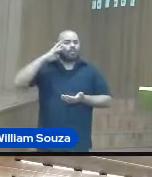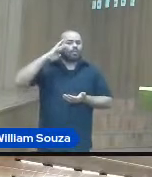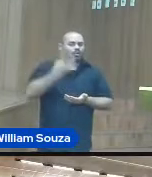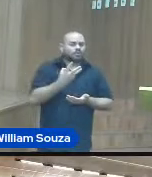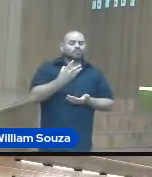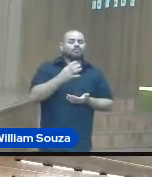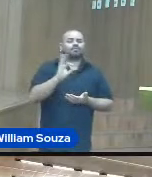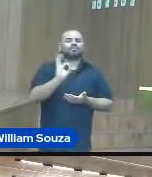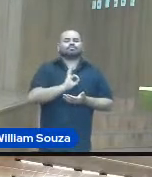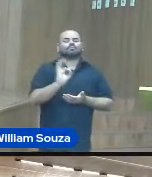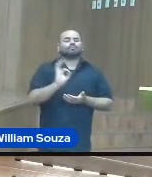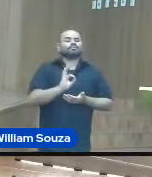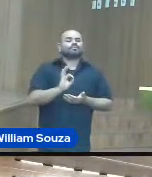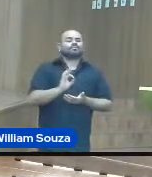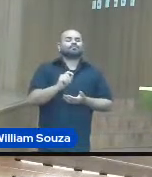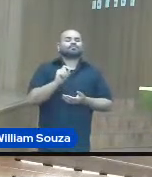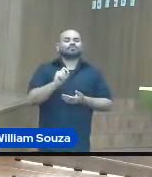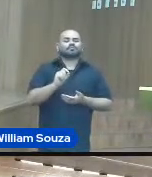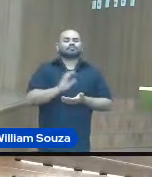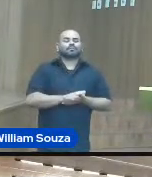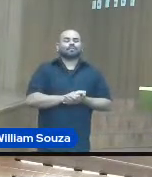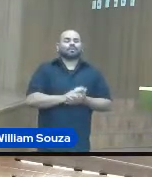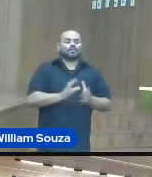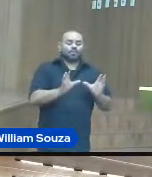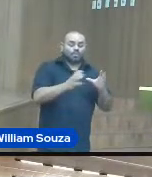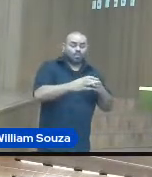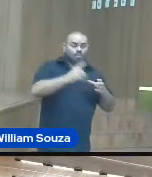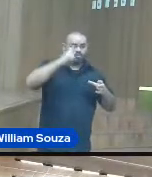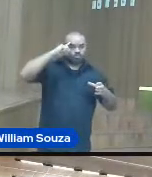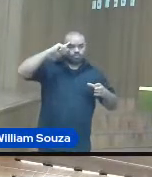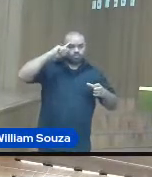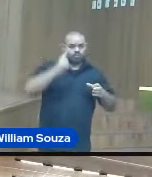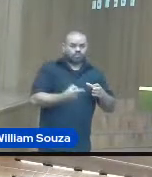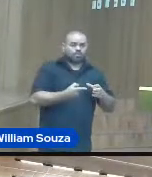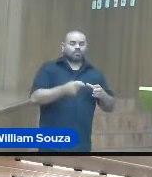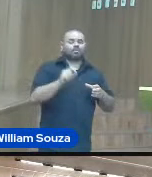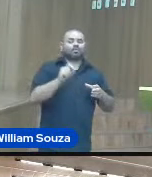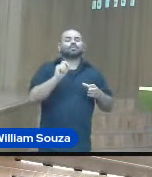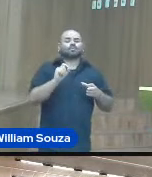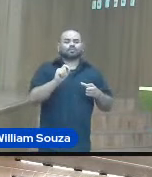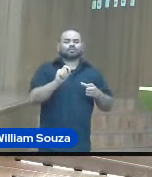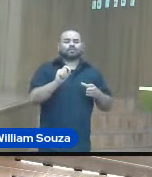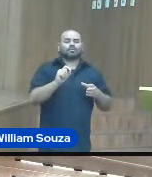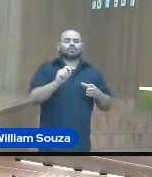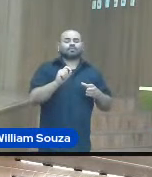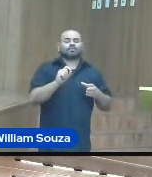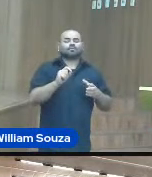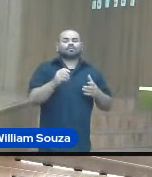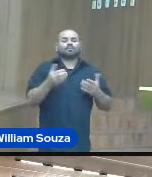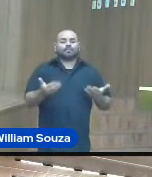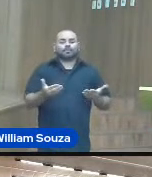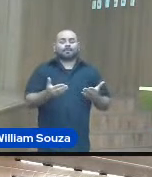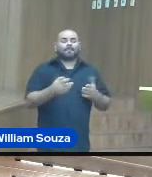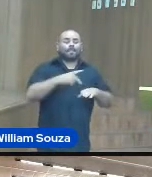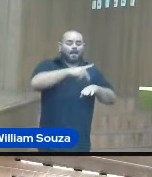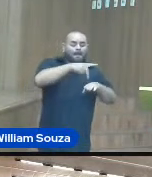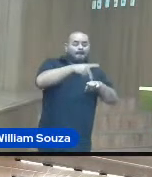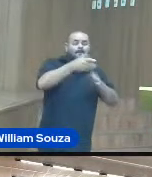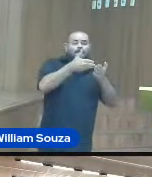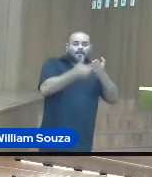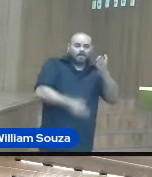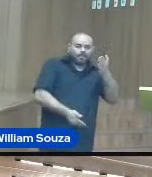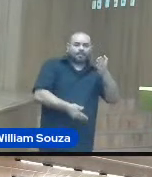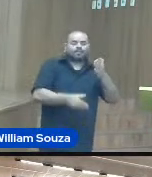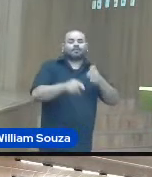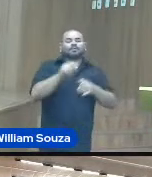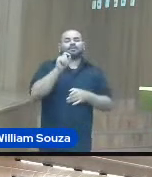Então, a classe dominante, né, desses países perdedores, né,